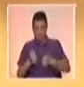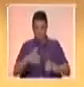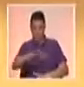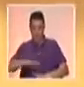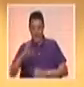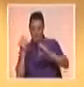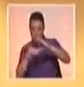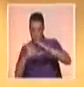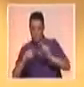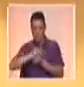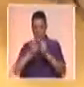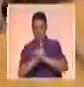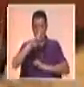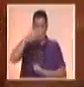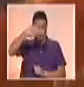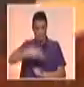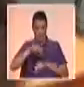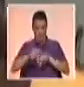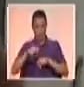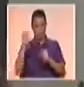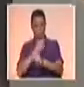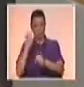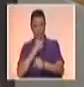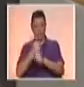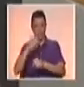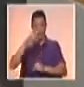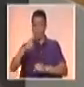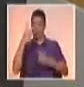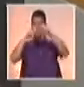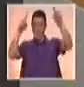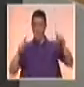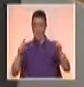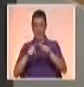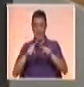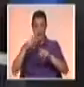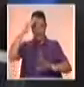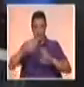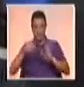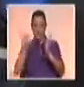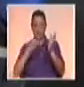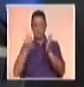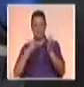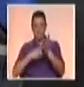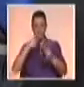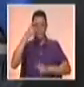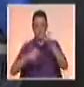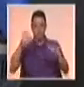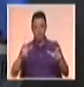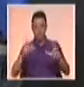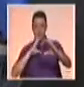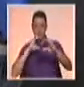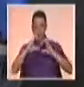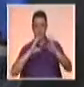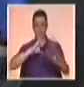de conteúdos adaptados da RTP, esta funcionalidade do duplo ecrã surge face às necessidades das pessoas que